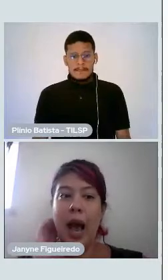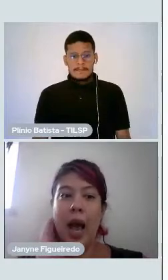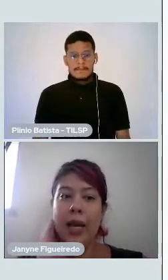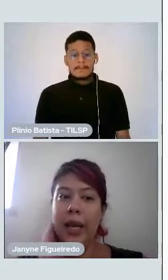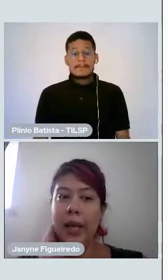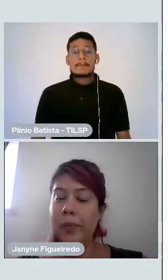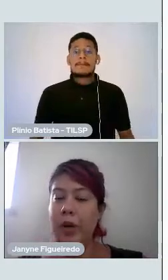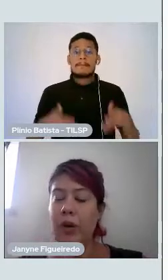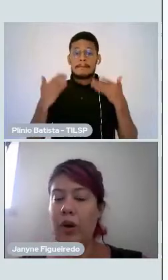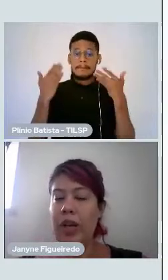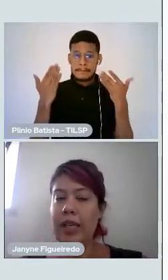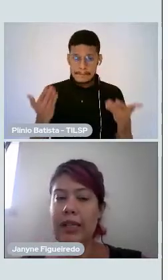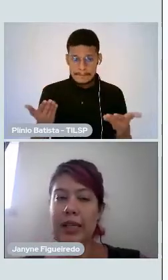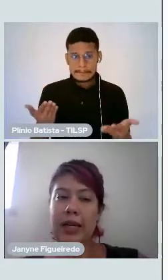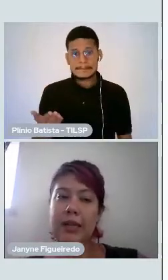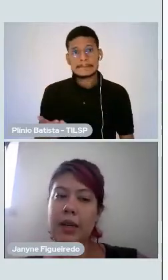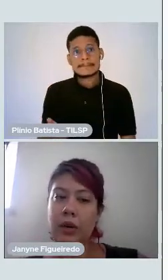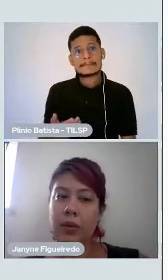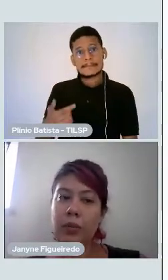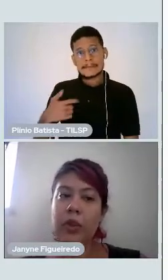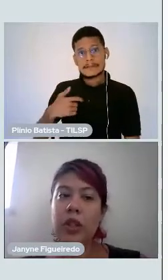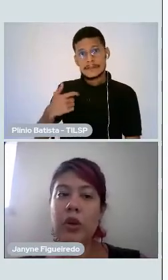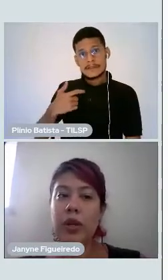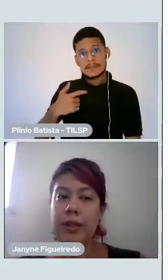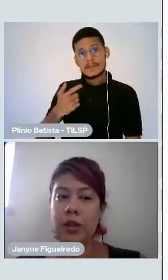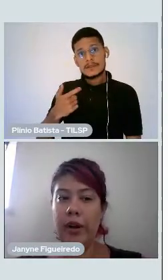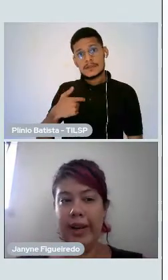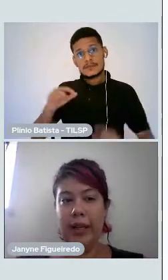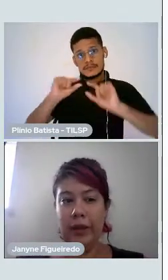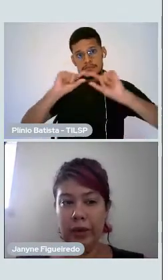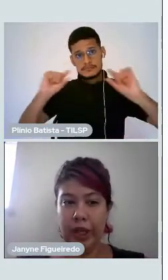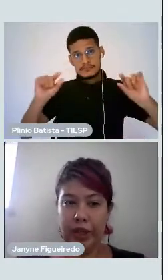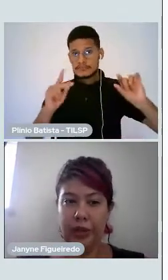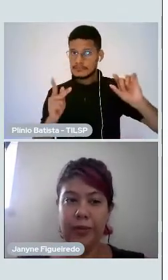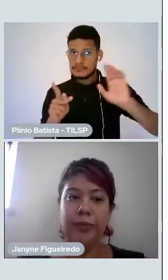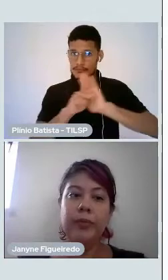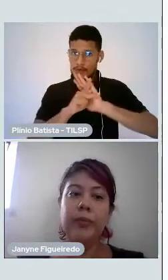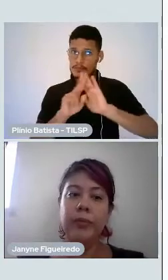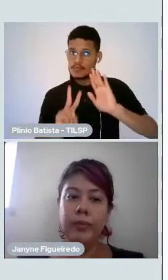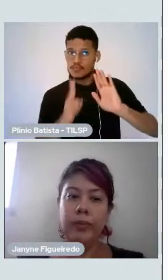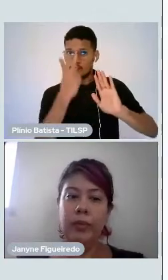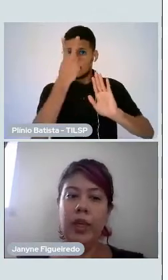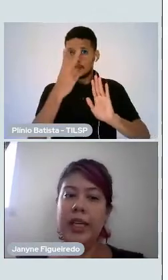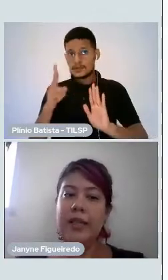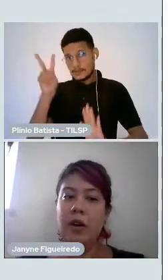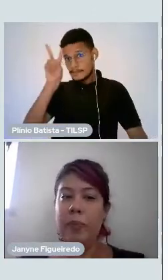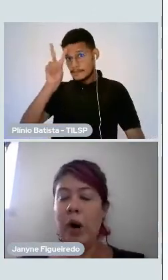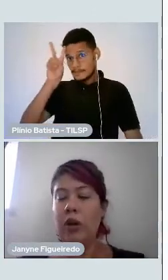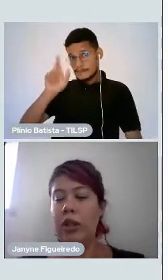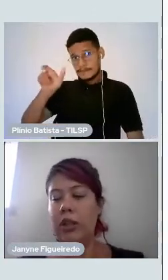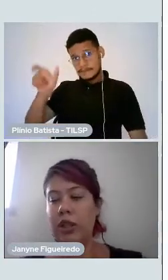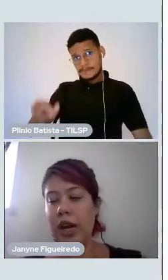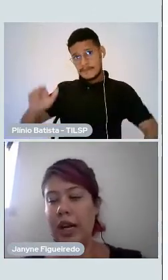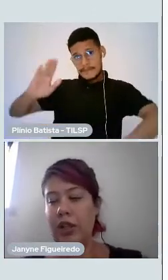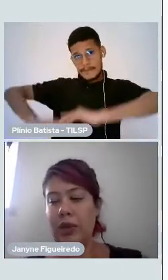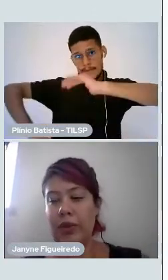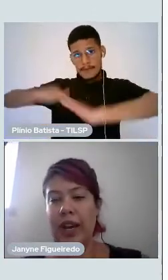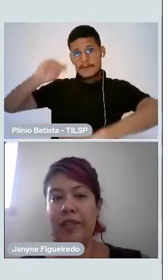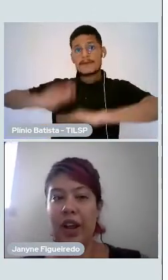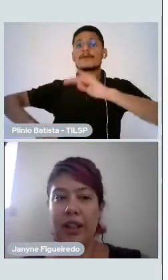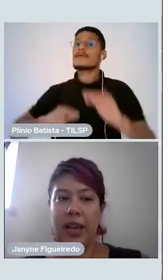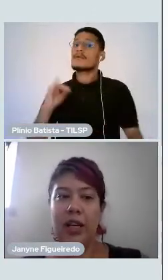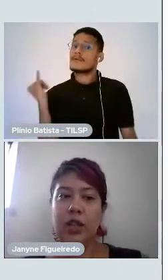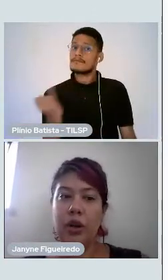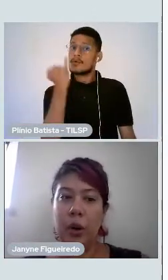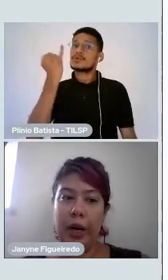Bem, aí eu coloquei citação de dois historiadores que são importantes na questão